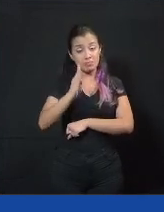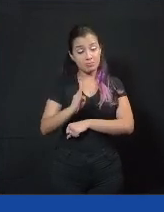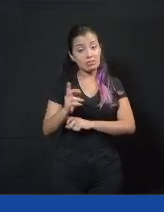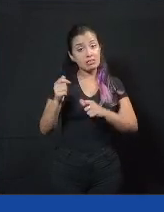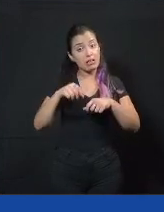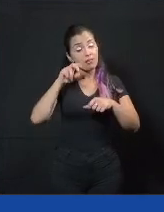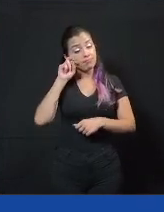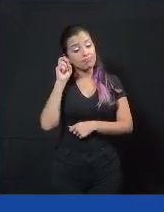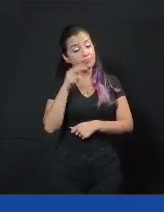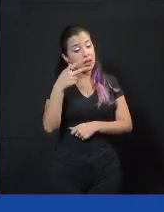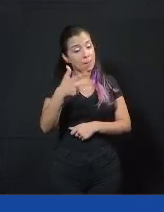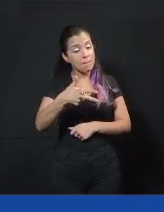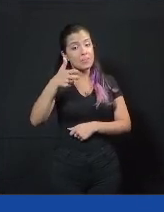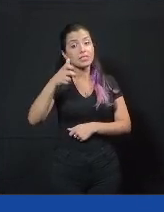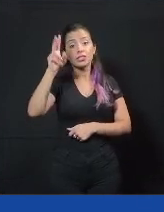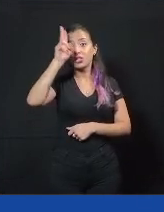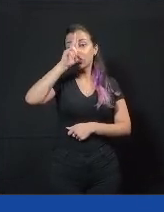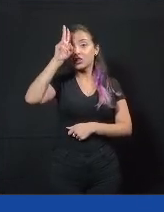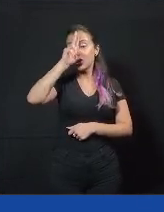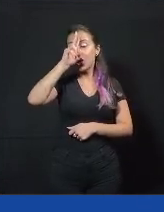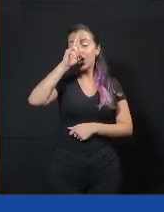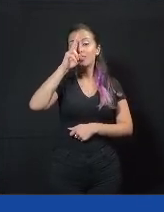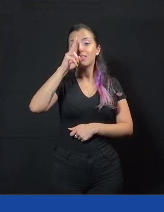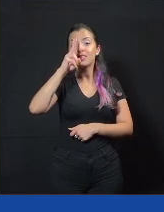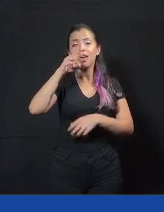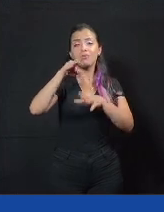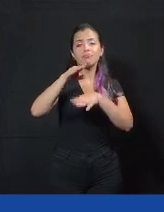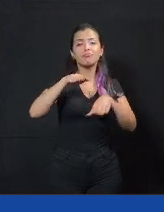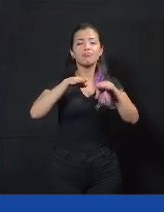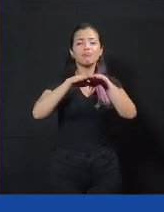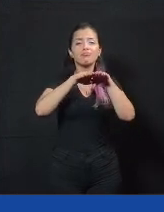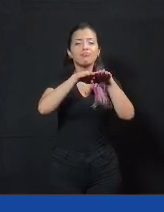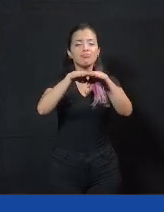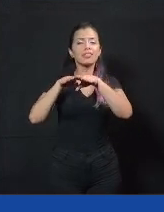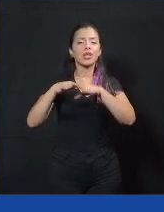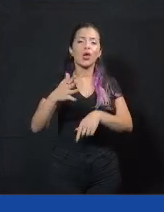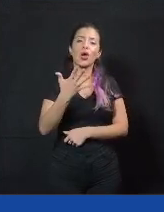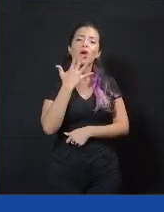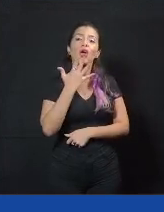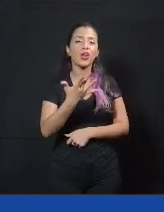com a tinta de todas as cores. E eu gostaria de